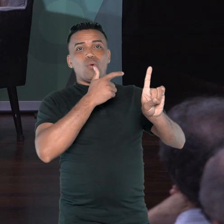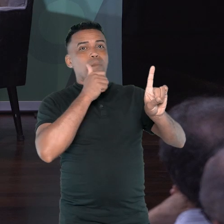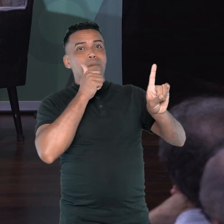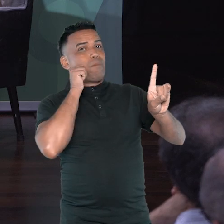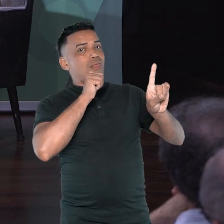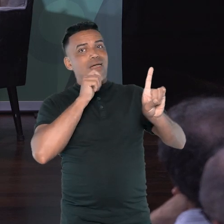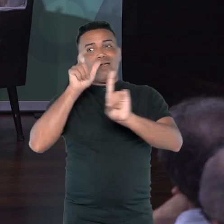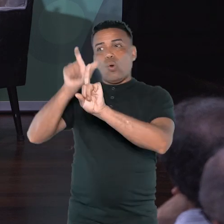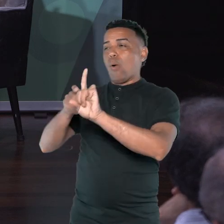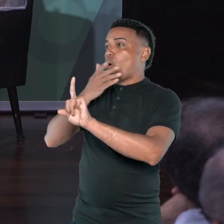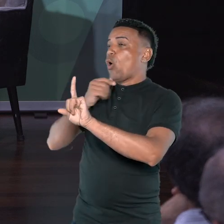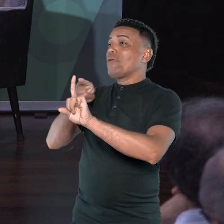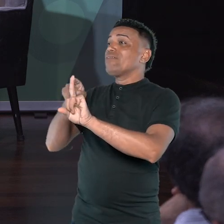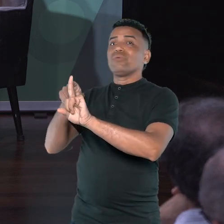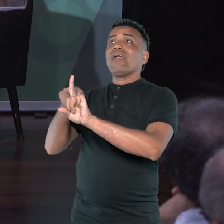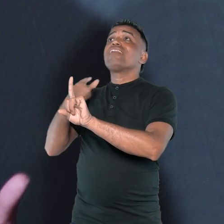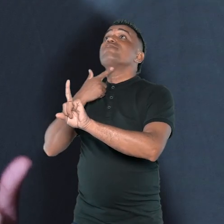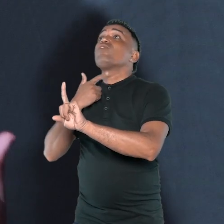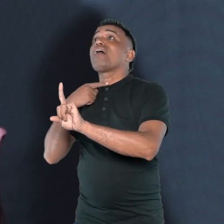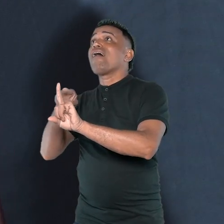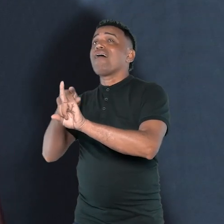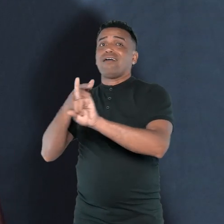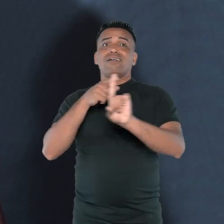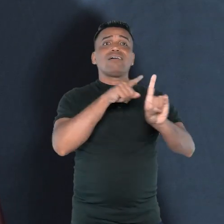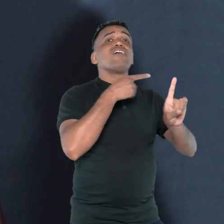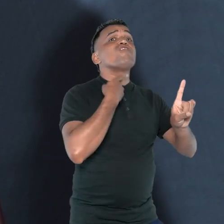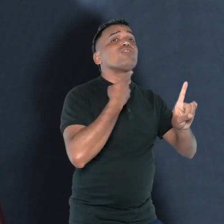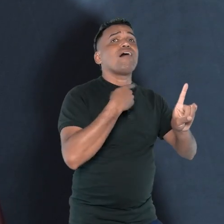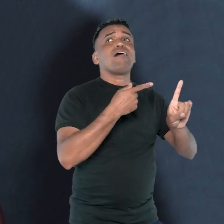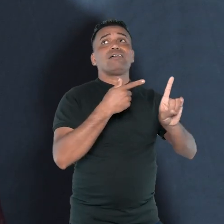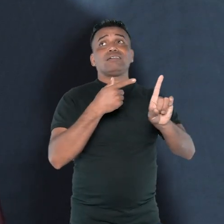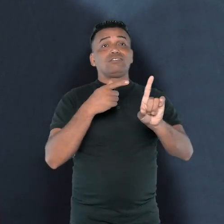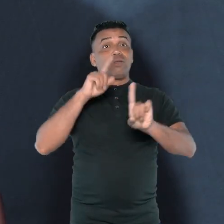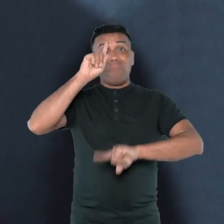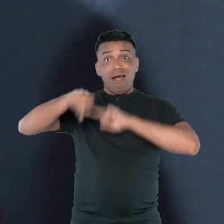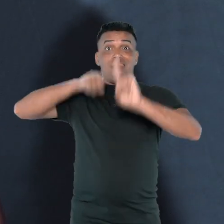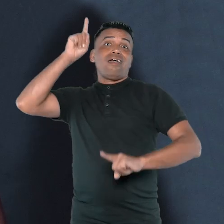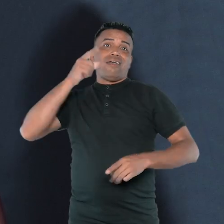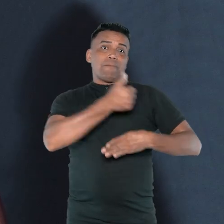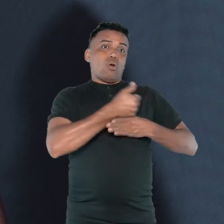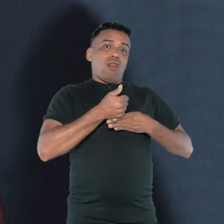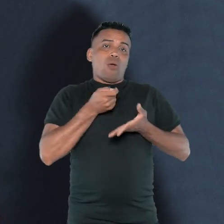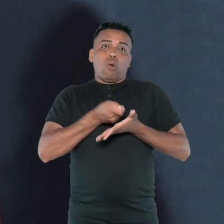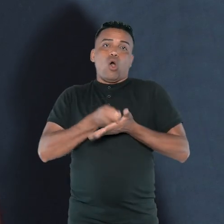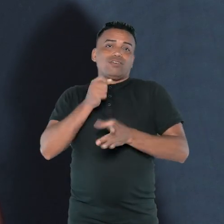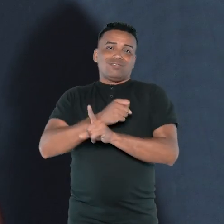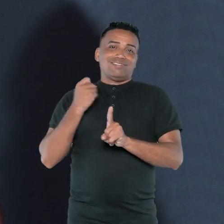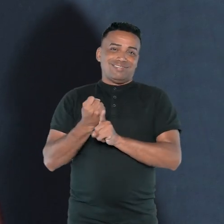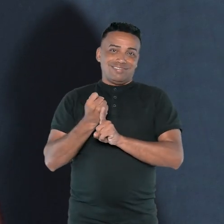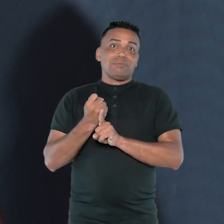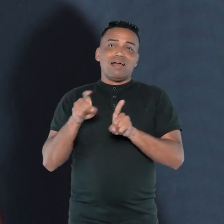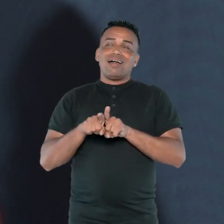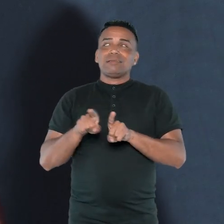que ele desejava, e do que ele desejava para além da moral imposta, mas também em consequência dessa moral